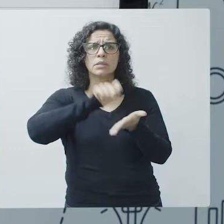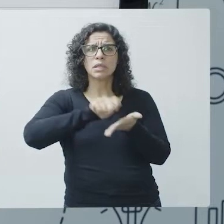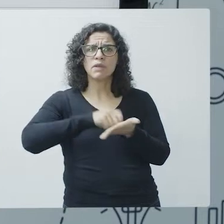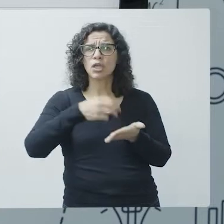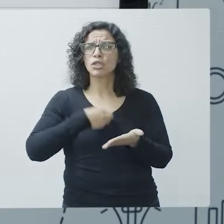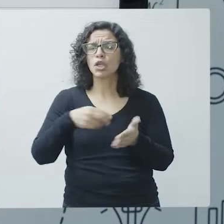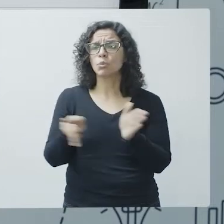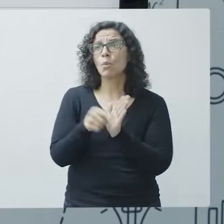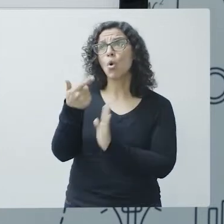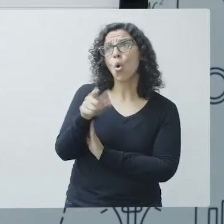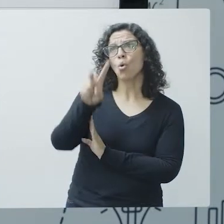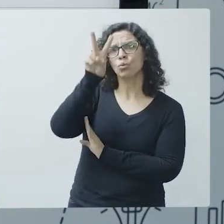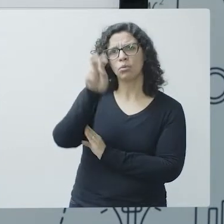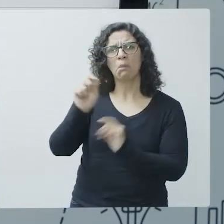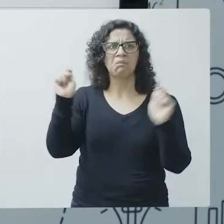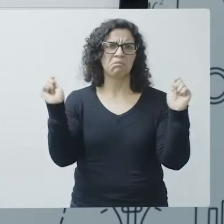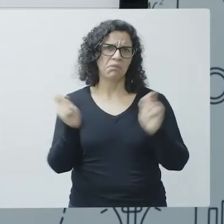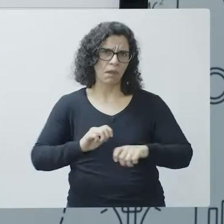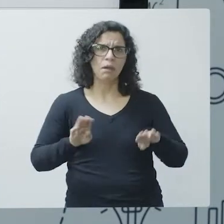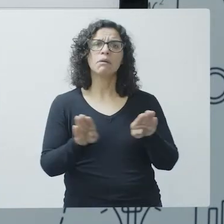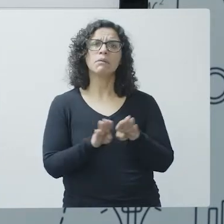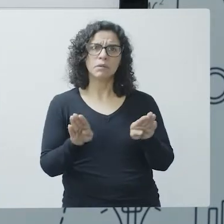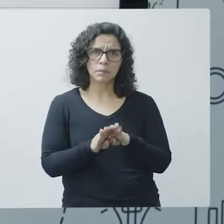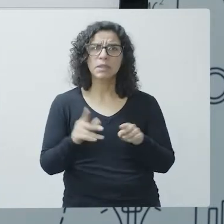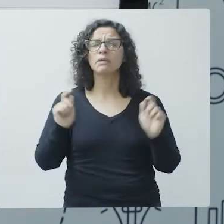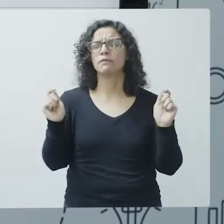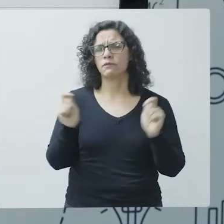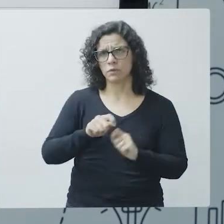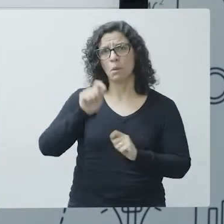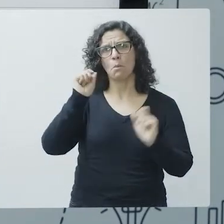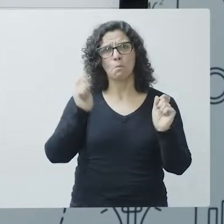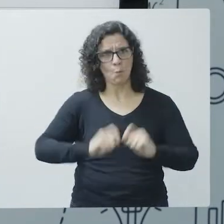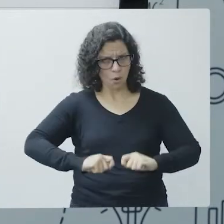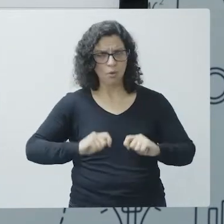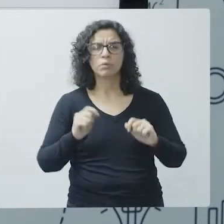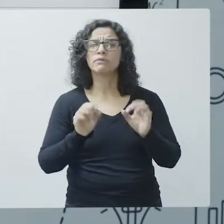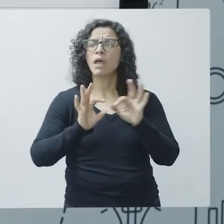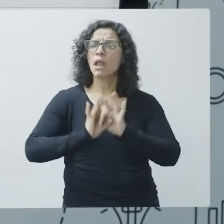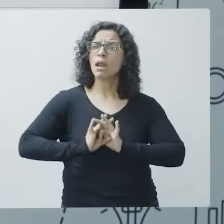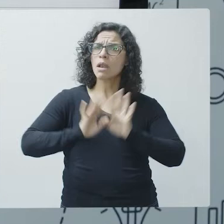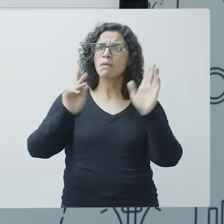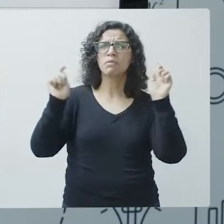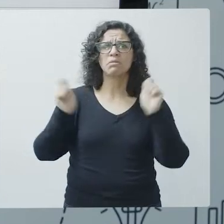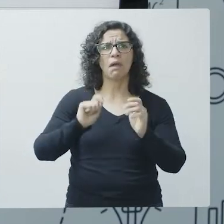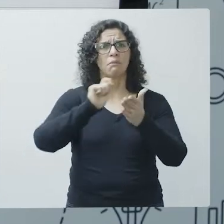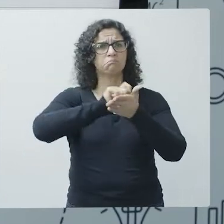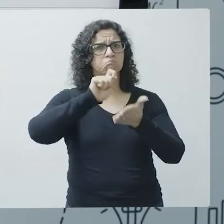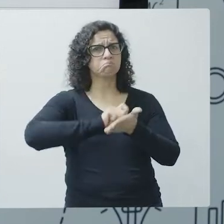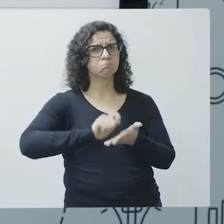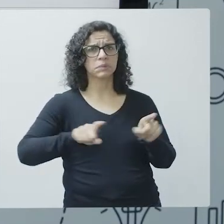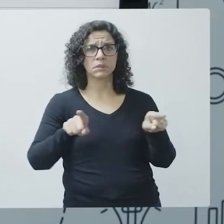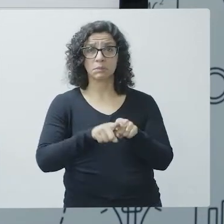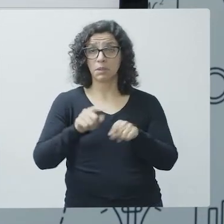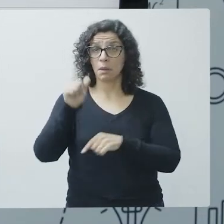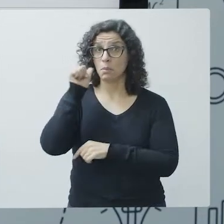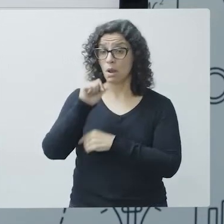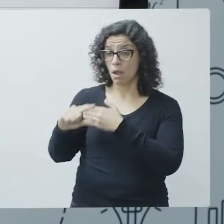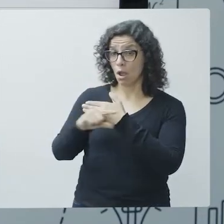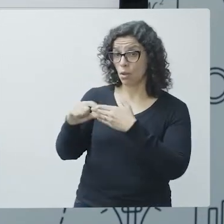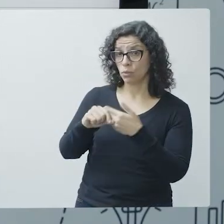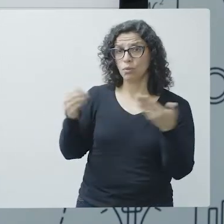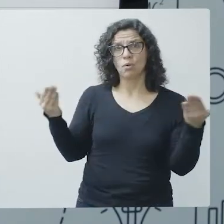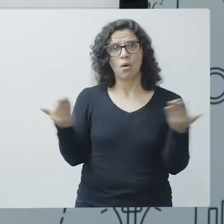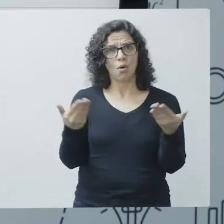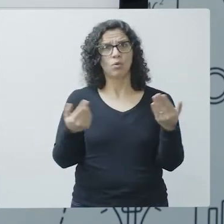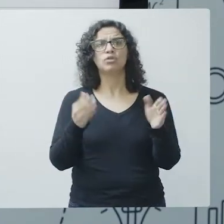poema sobre outro assunto, sobre outro tema, você tem essa liberdade. Então a nossa autora de hoje,